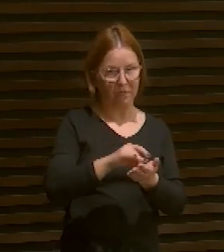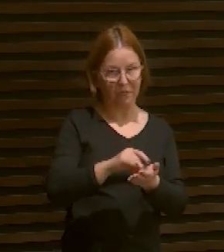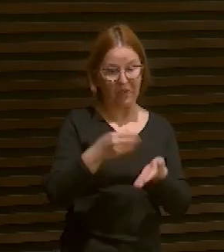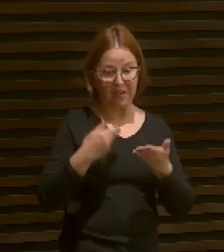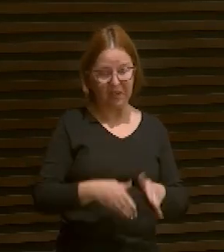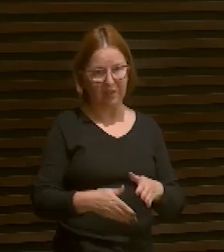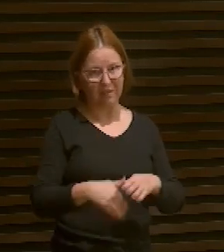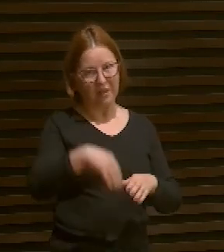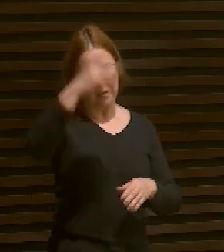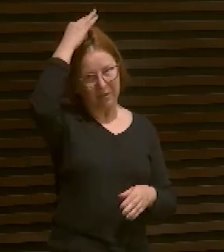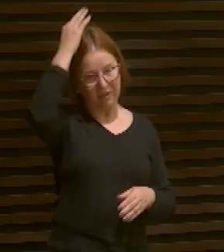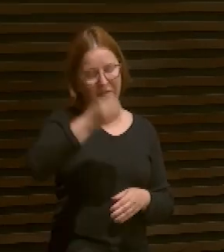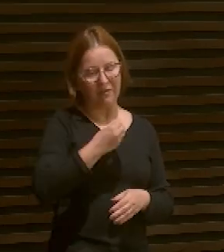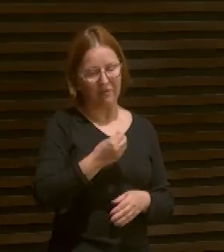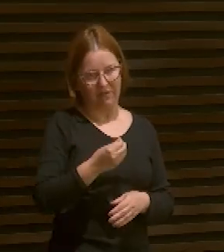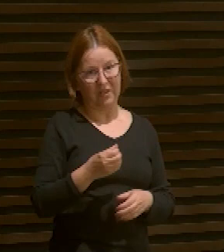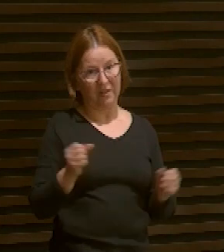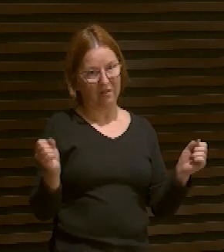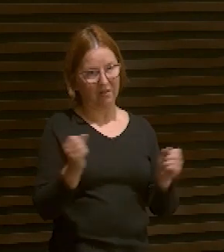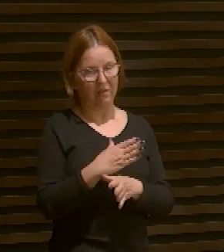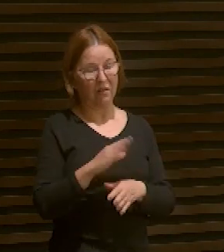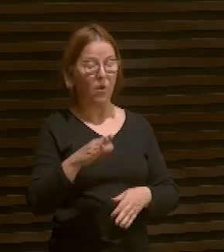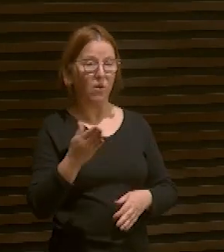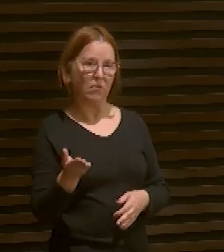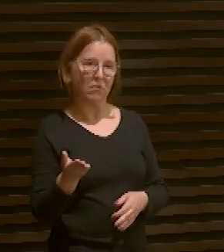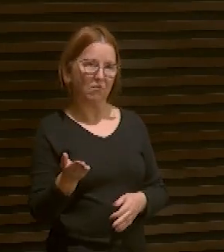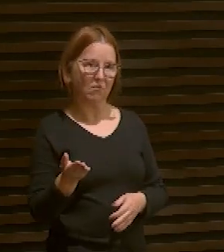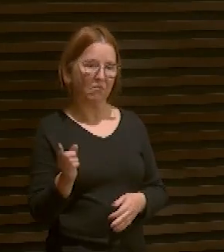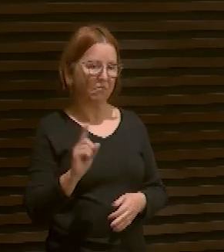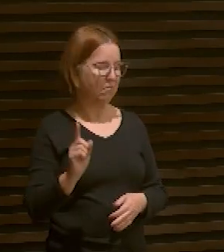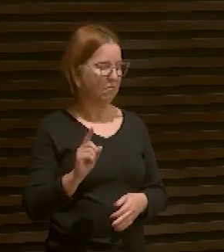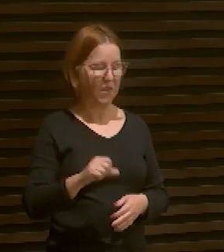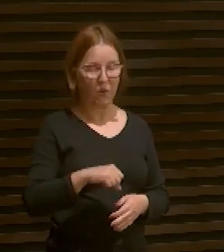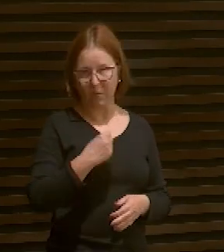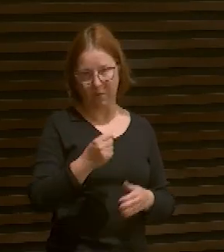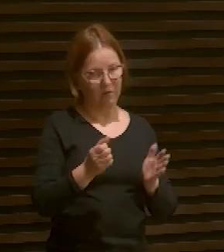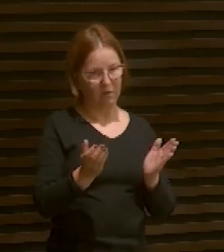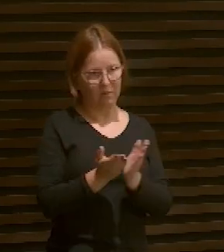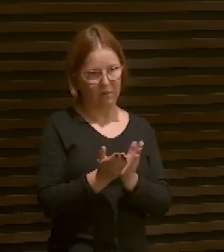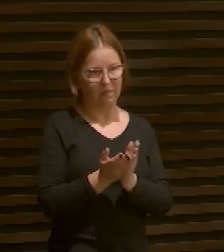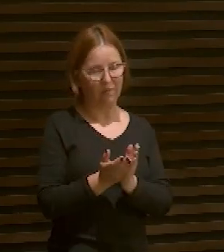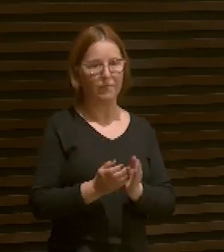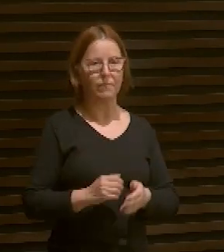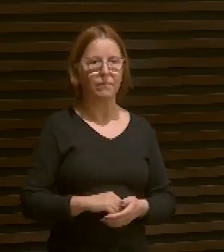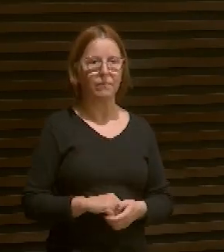nascidos de novo, vida regenerada, ou então não somos.